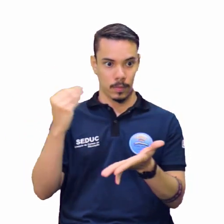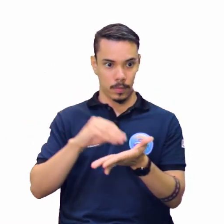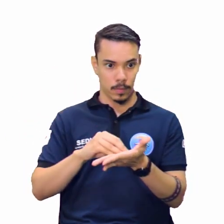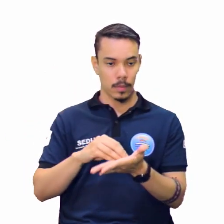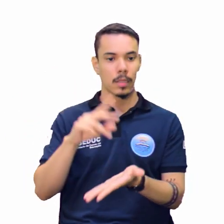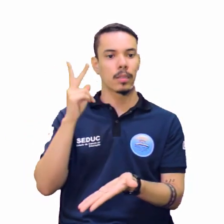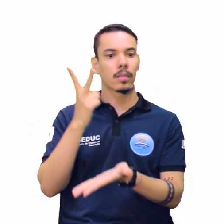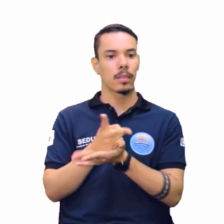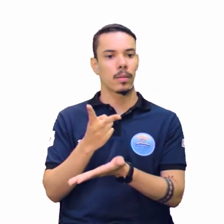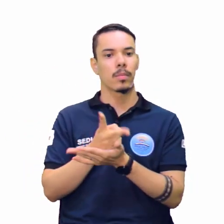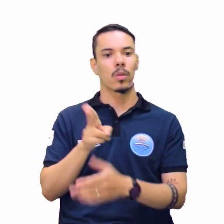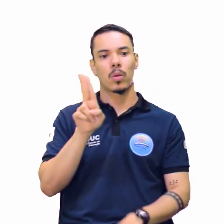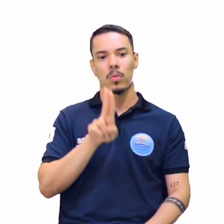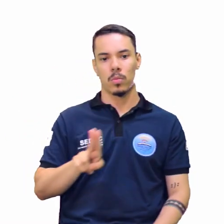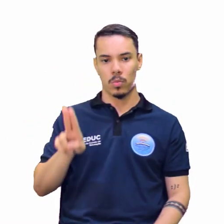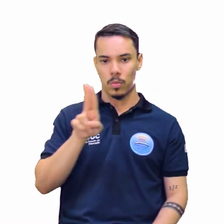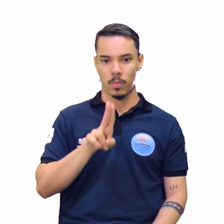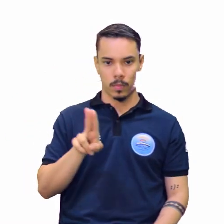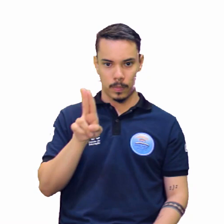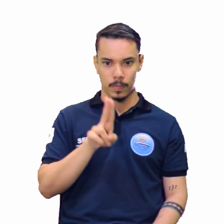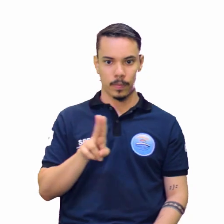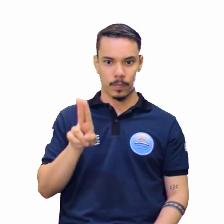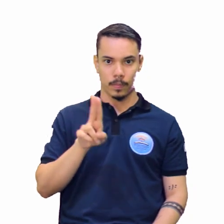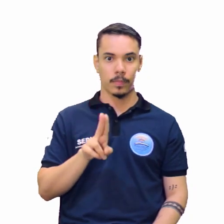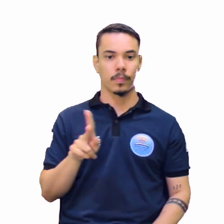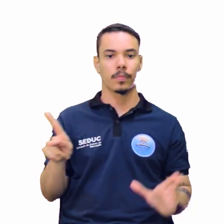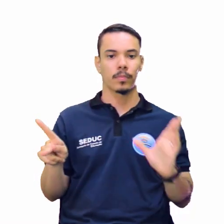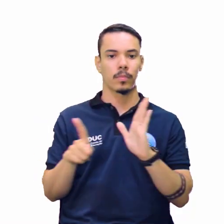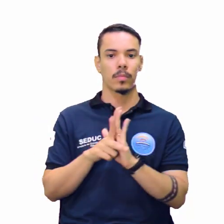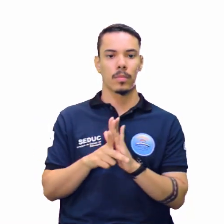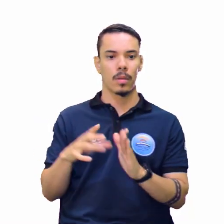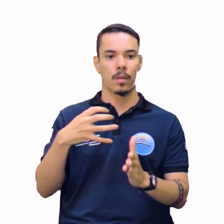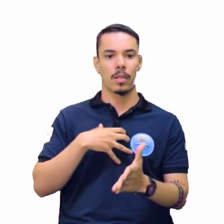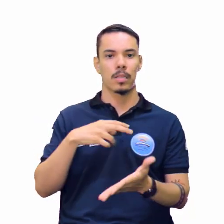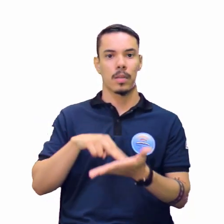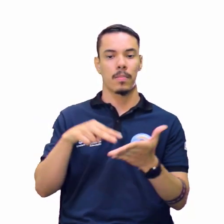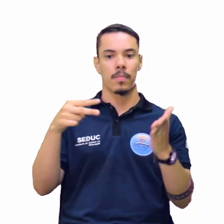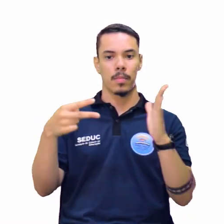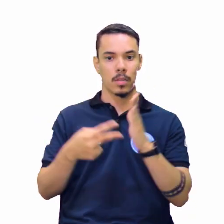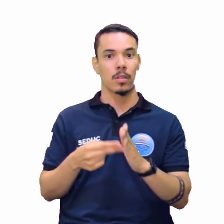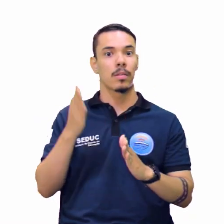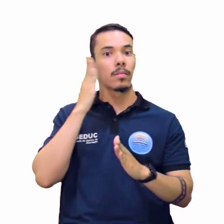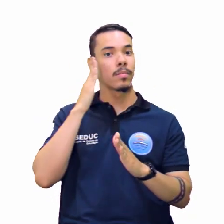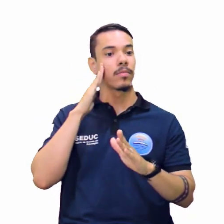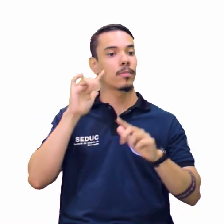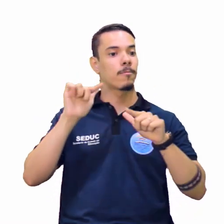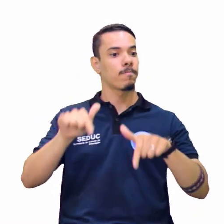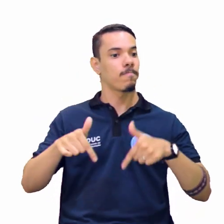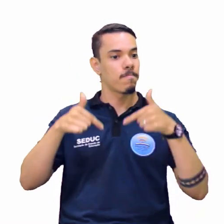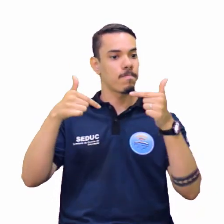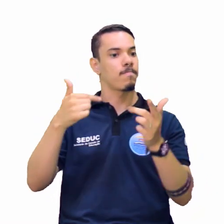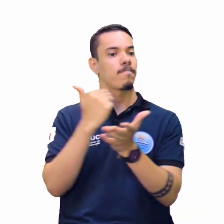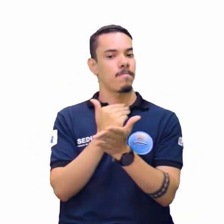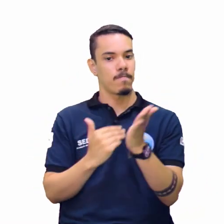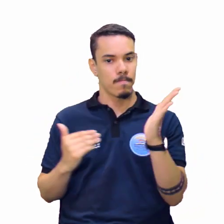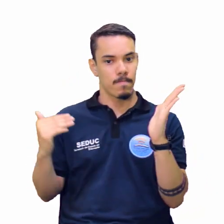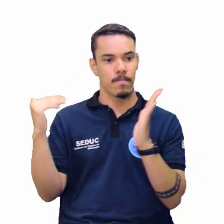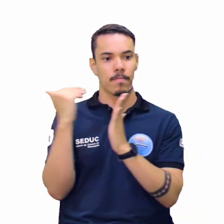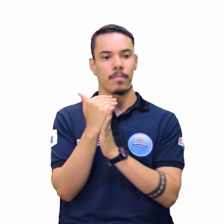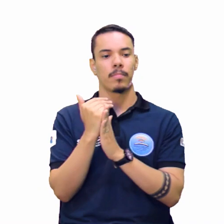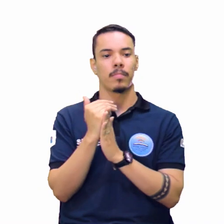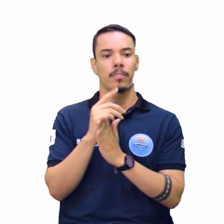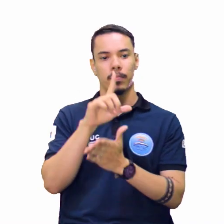está sendo usado com valor semântico ou seja para infantil enfatizar